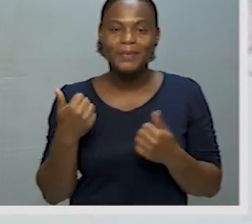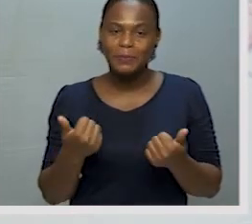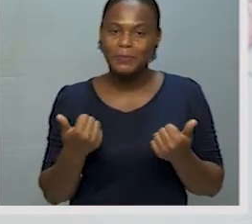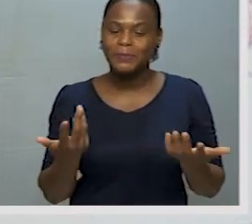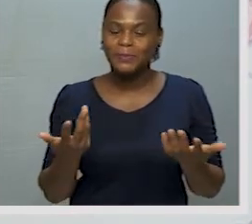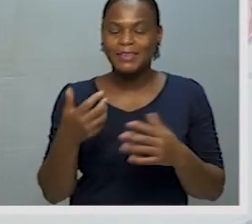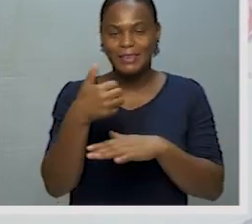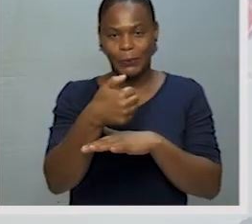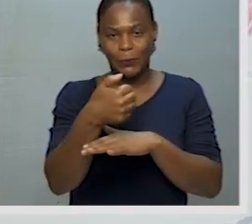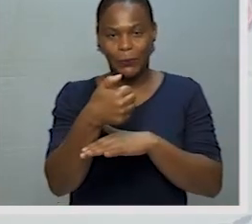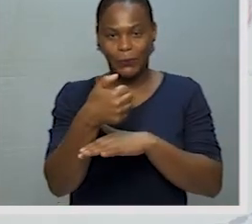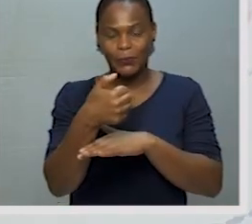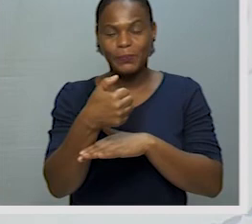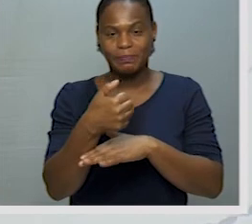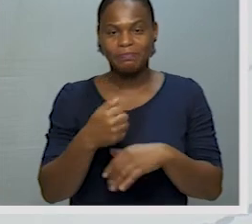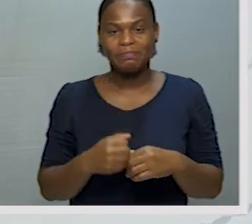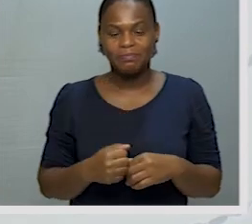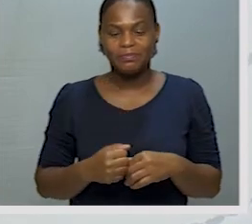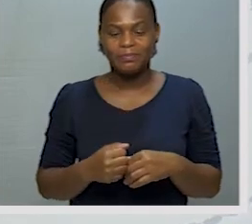Isso. 5.